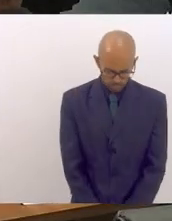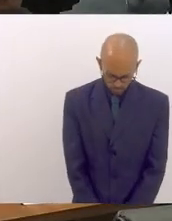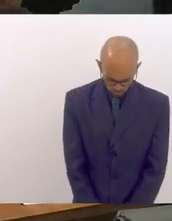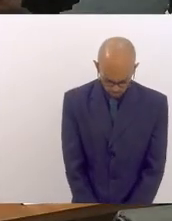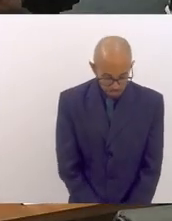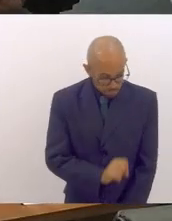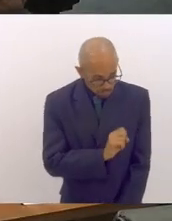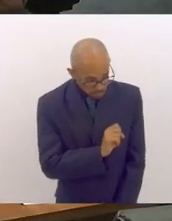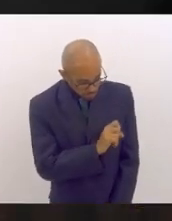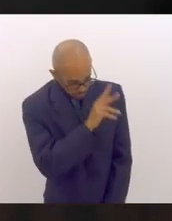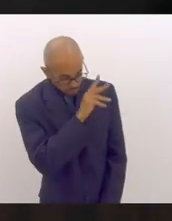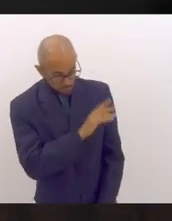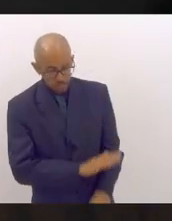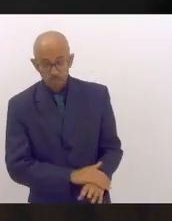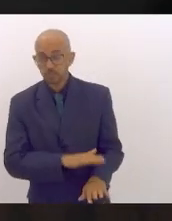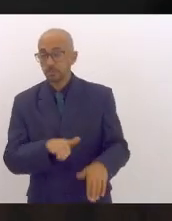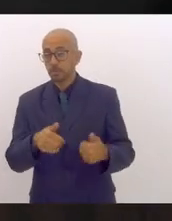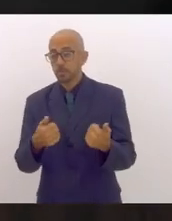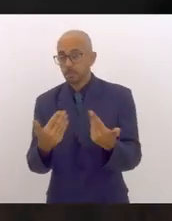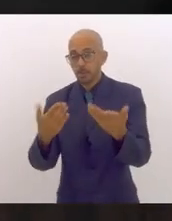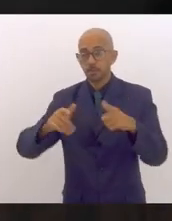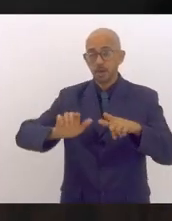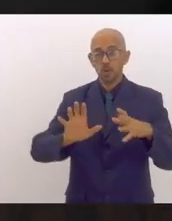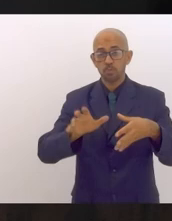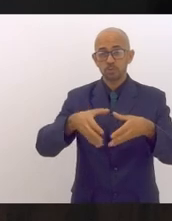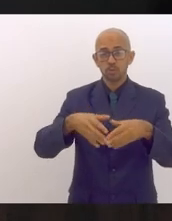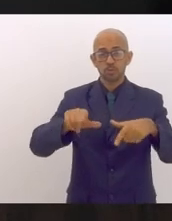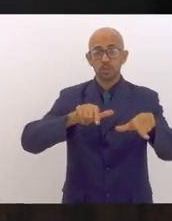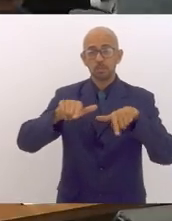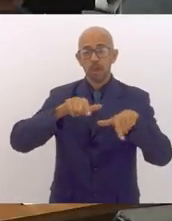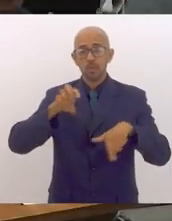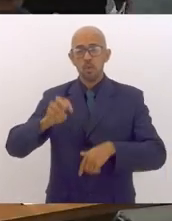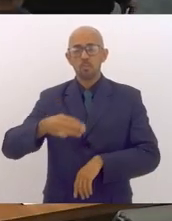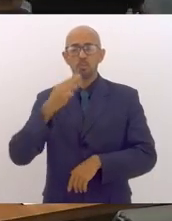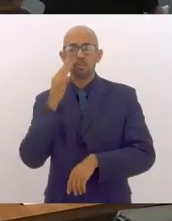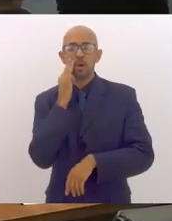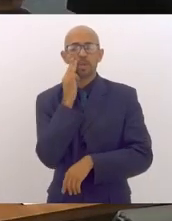Ok. Pela Comissão de Trabalho, deputada Mônica Francisco.